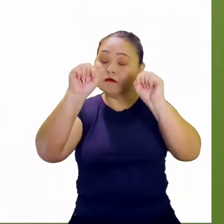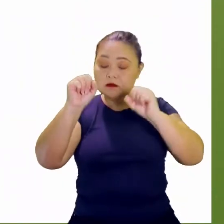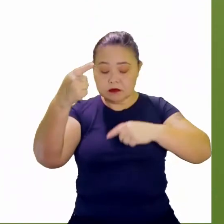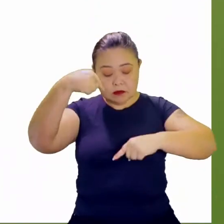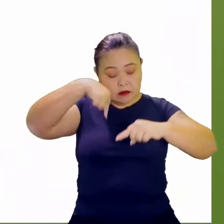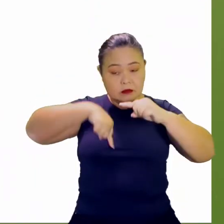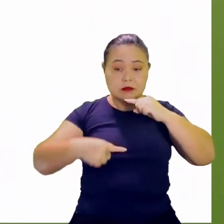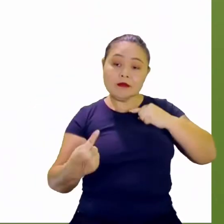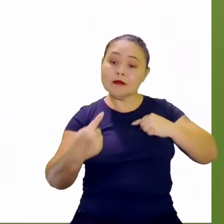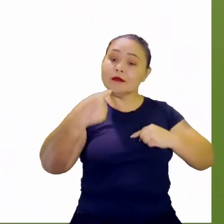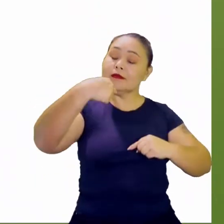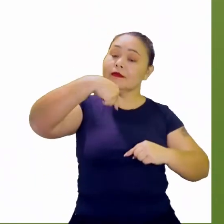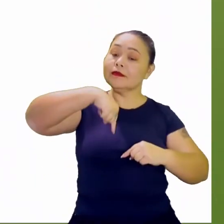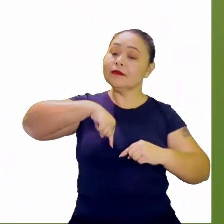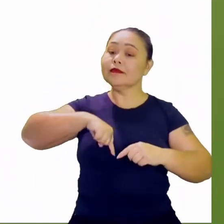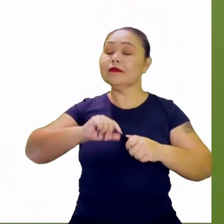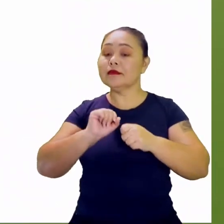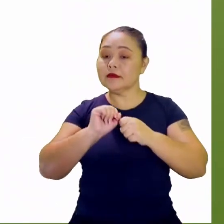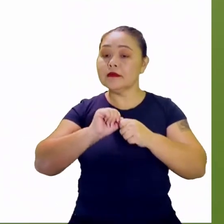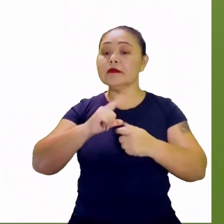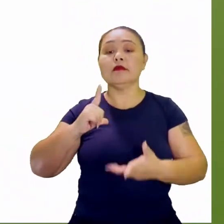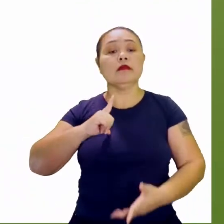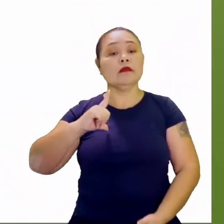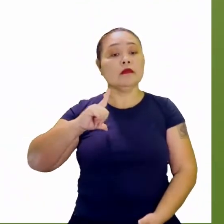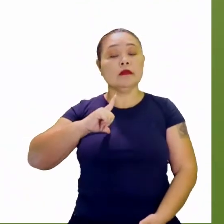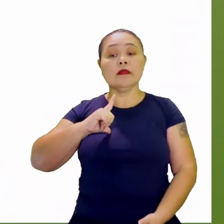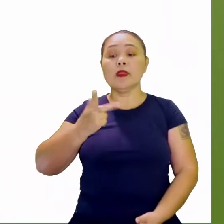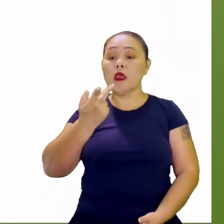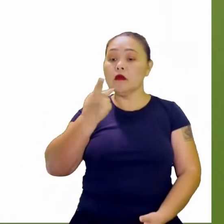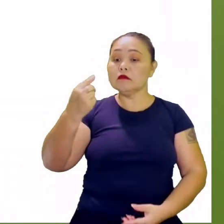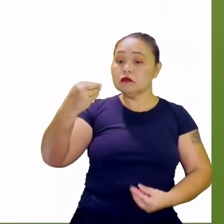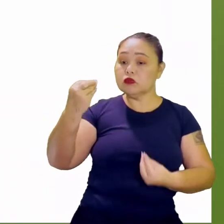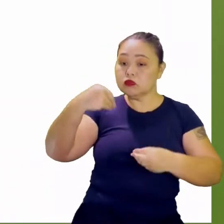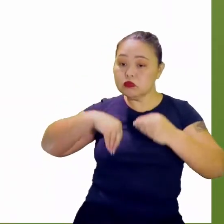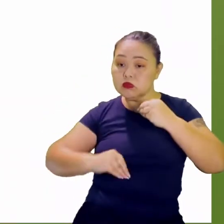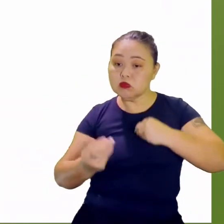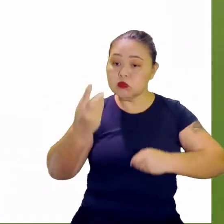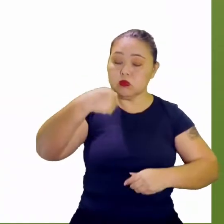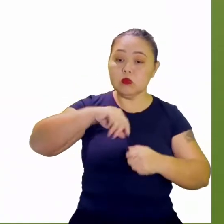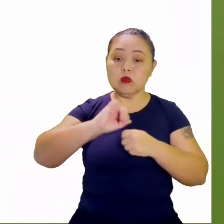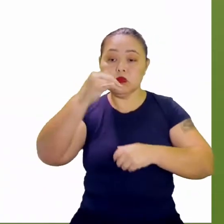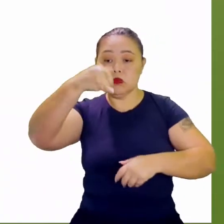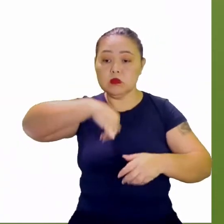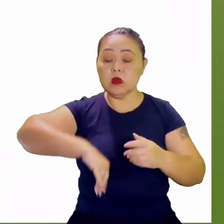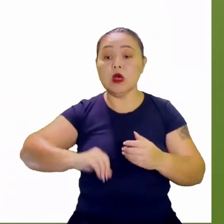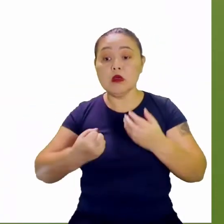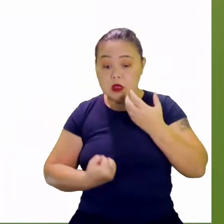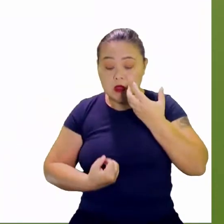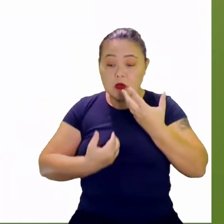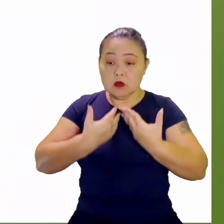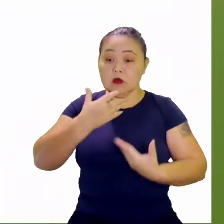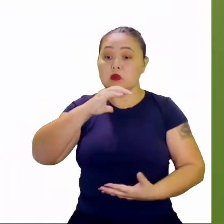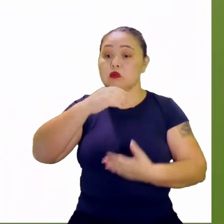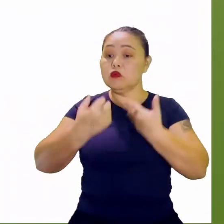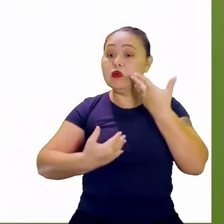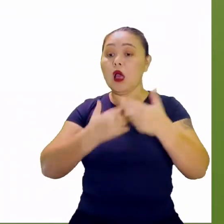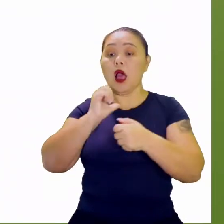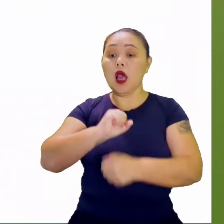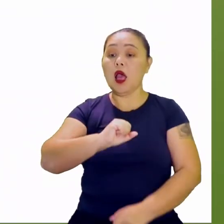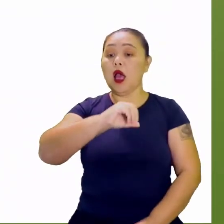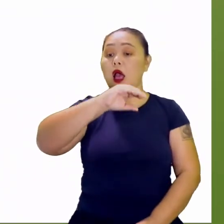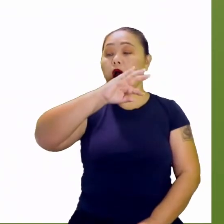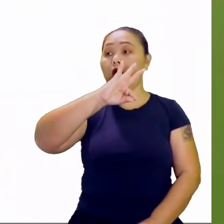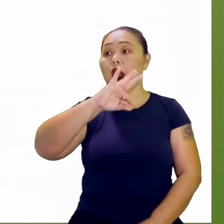viu na aula passada. Então, quando eu falo de metabolismo energético, de gerar o ATP, a fibra vem